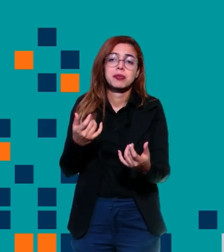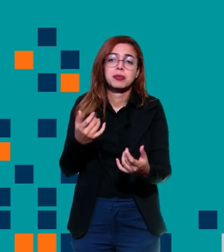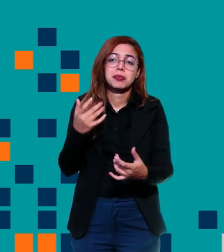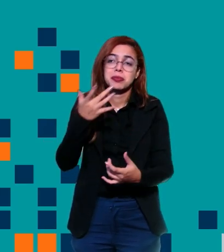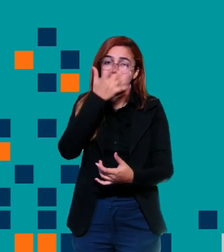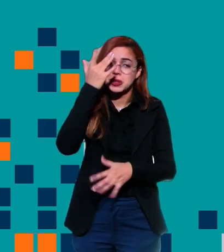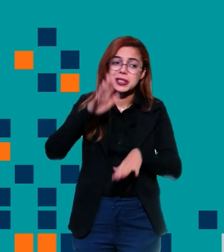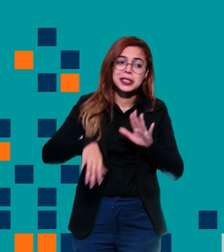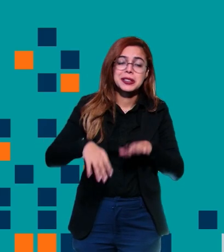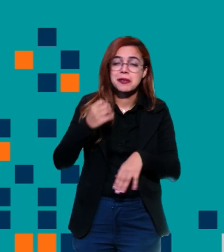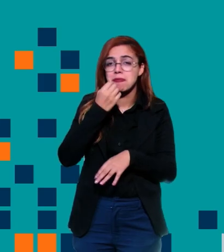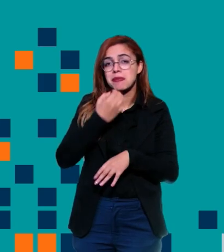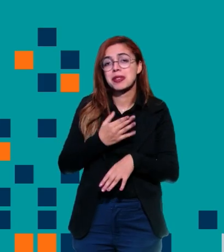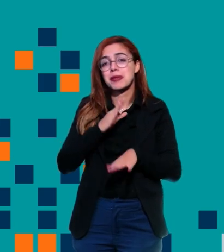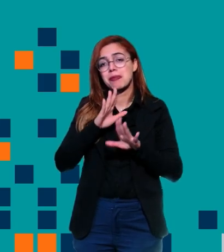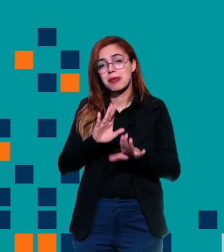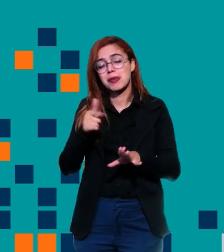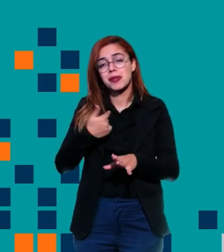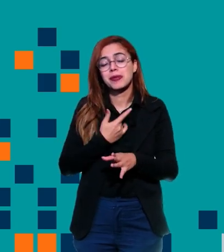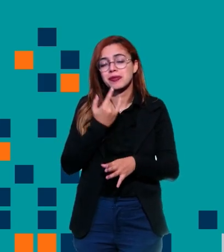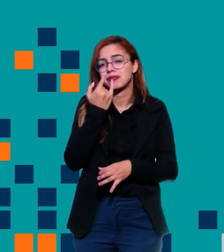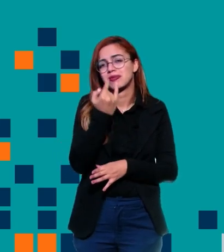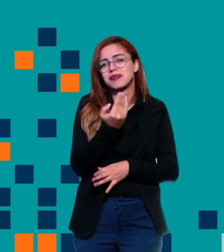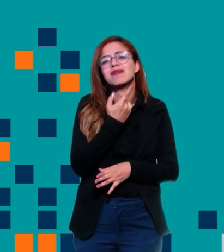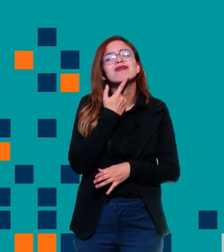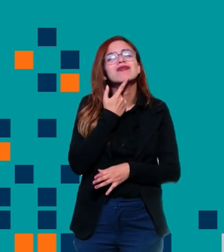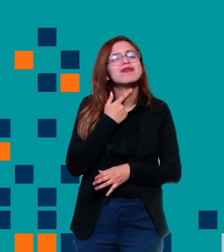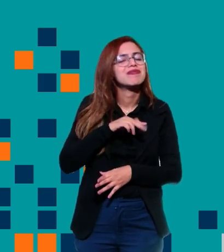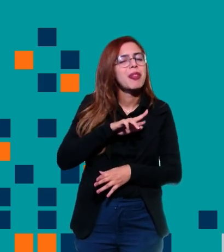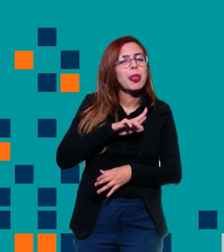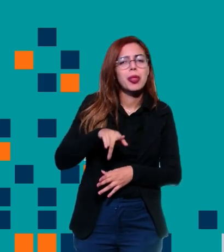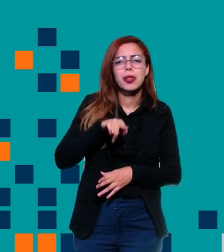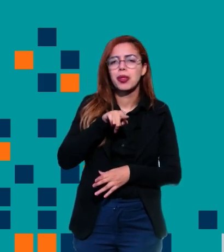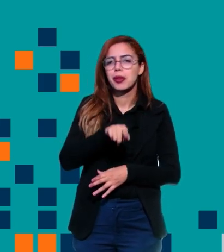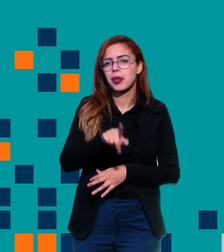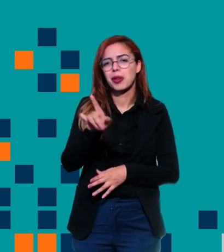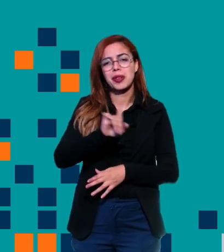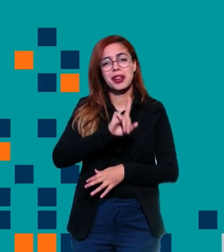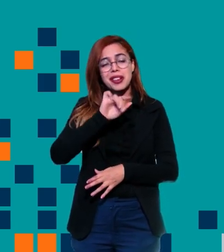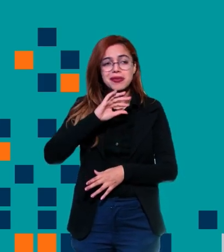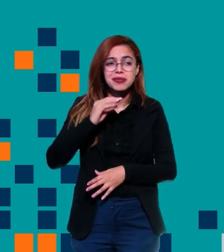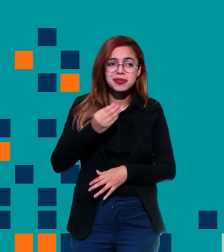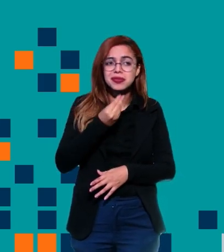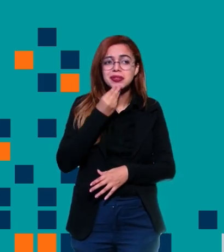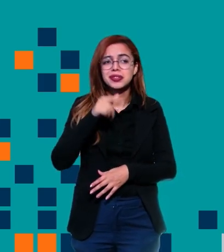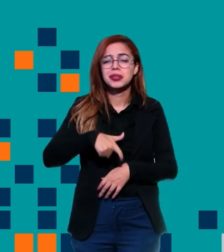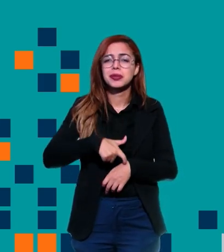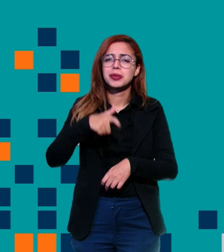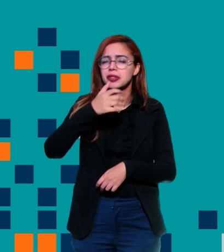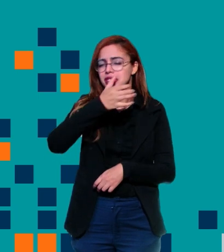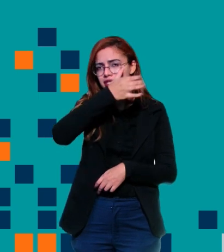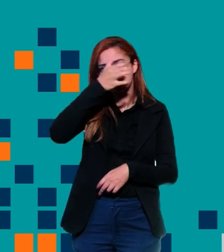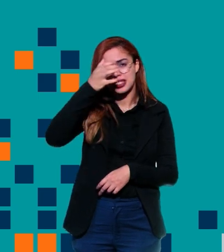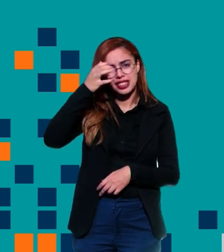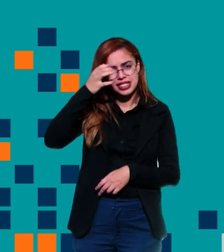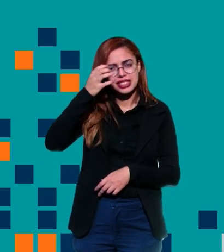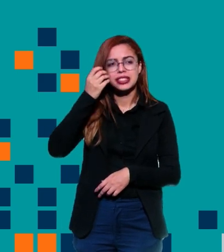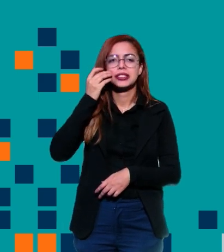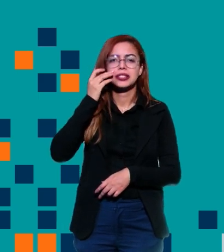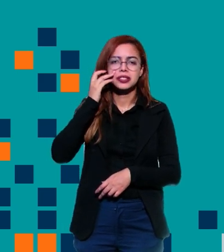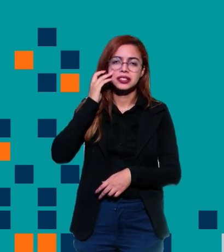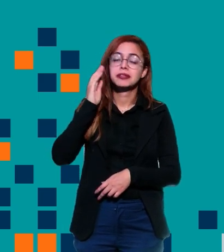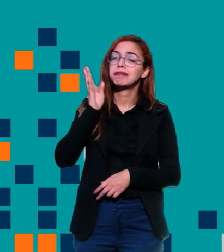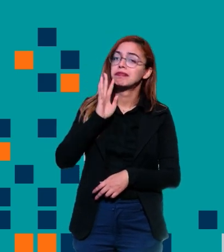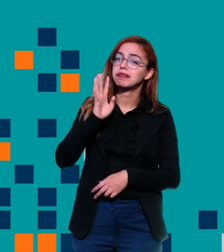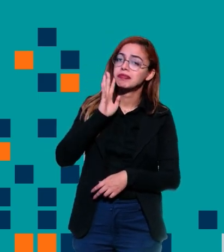assim. Mas o nosso tesão não é esse, né? O nosso tesão é se aproveitar desse cliente, né,